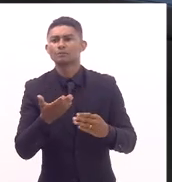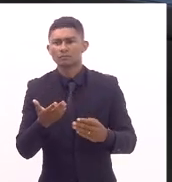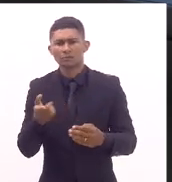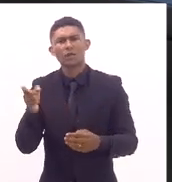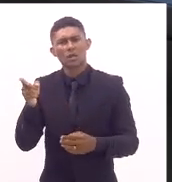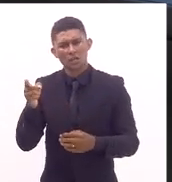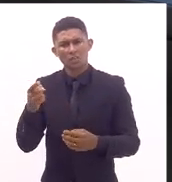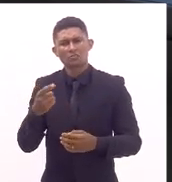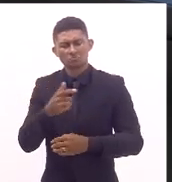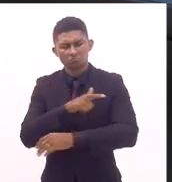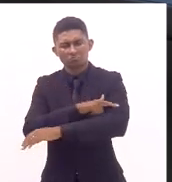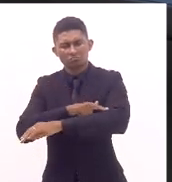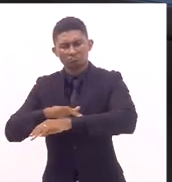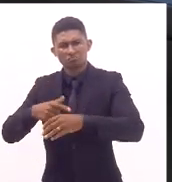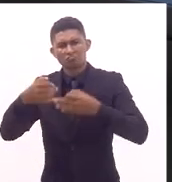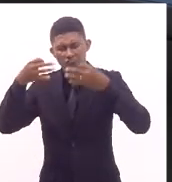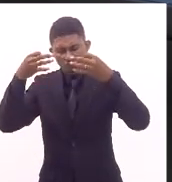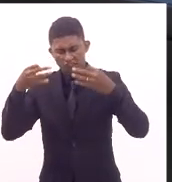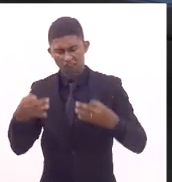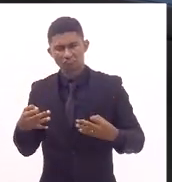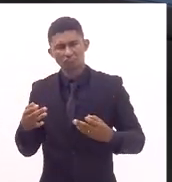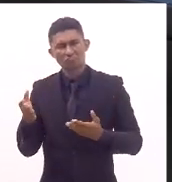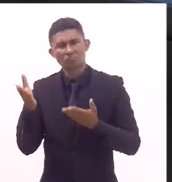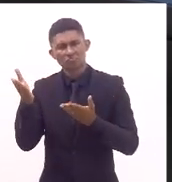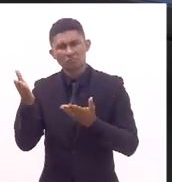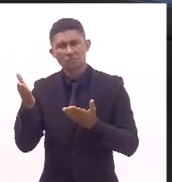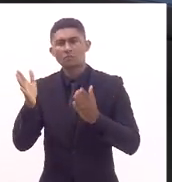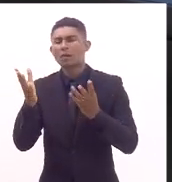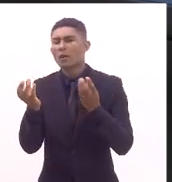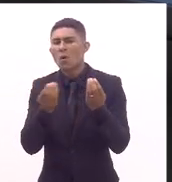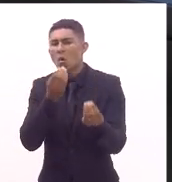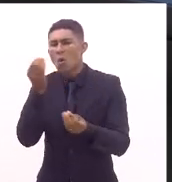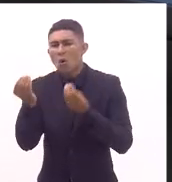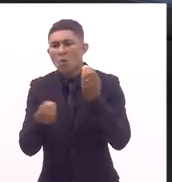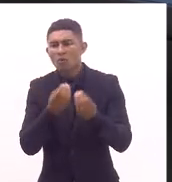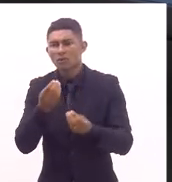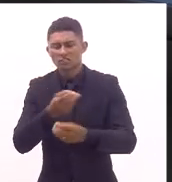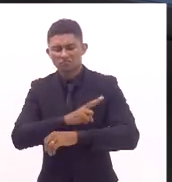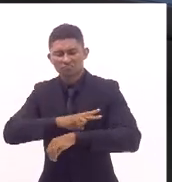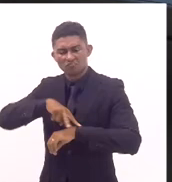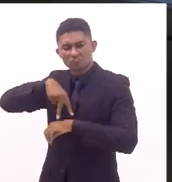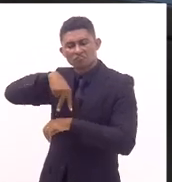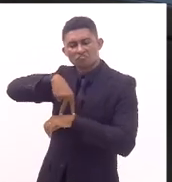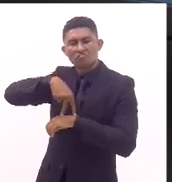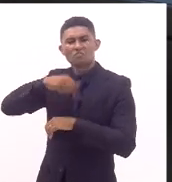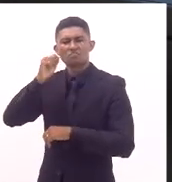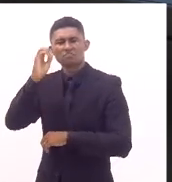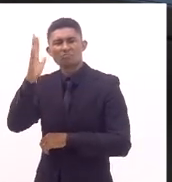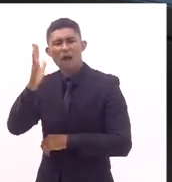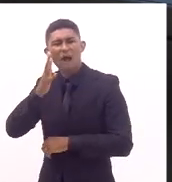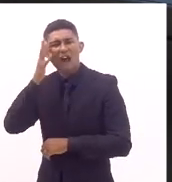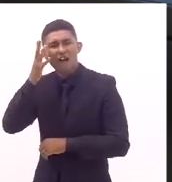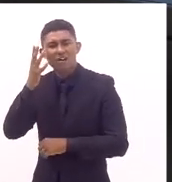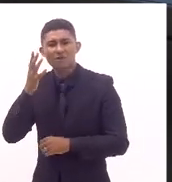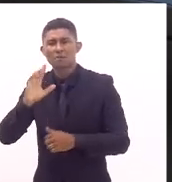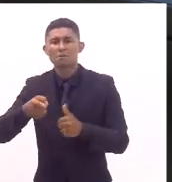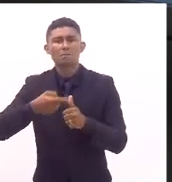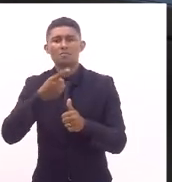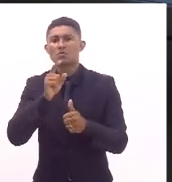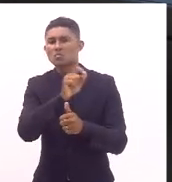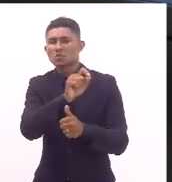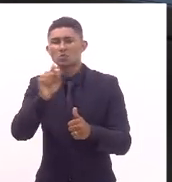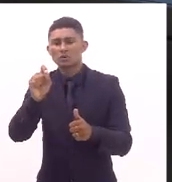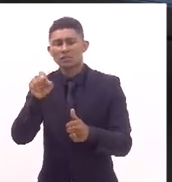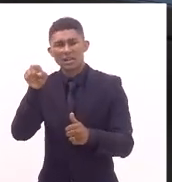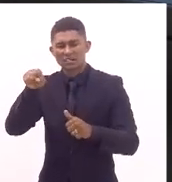sei o que ele tinha e ele era um homem educado mas ele chegava naquela tribunale primeiro ele chamava